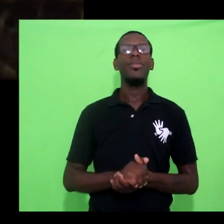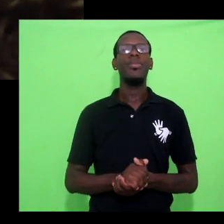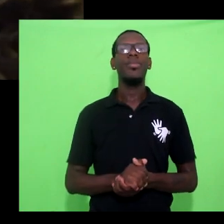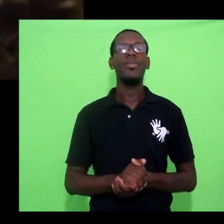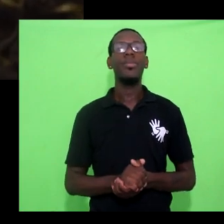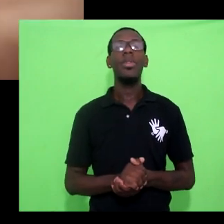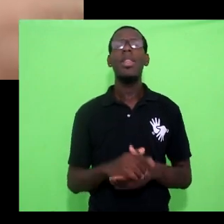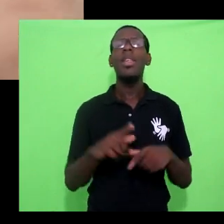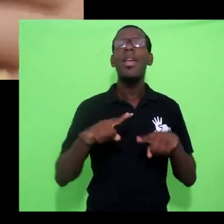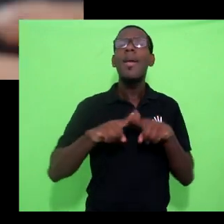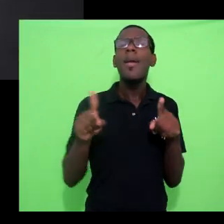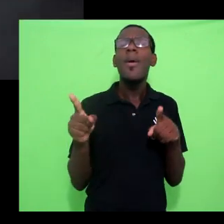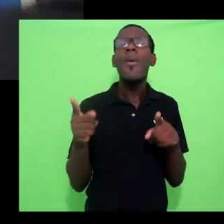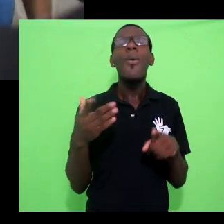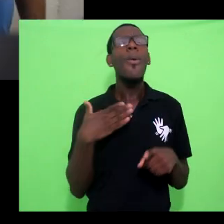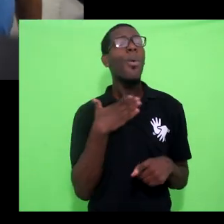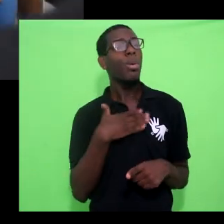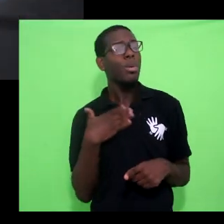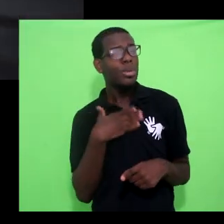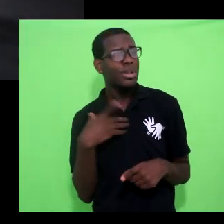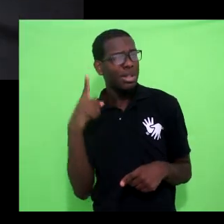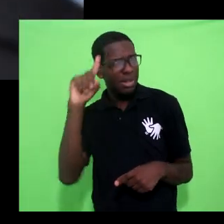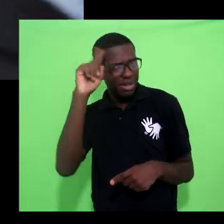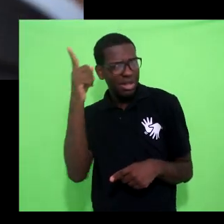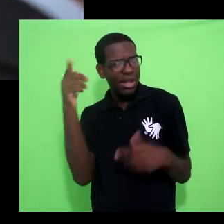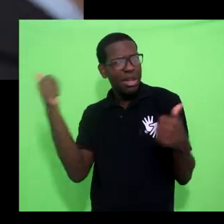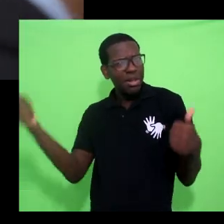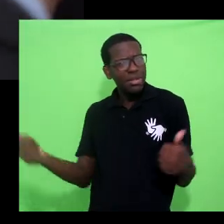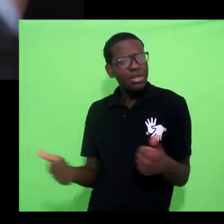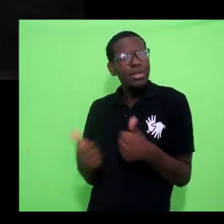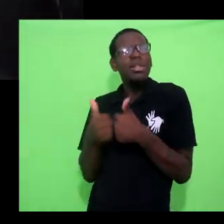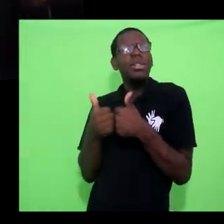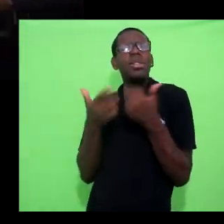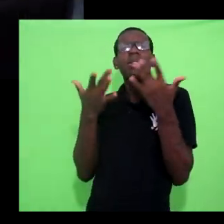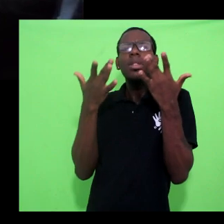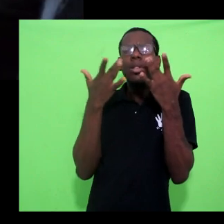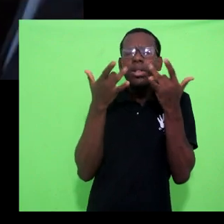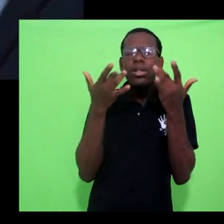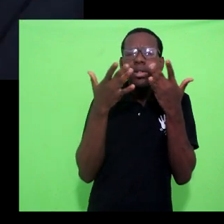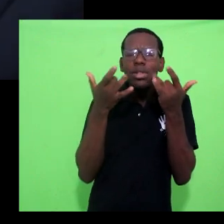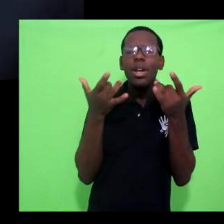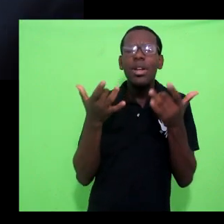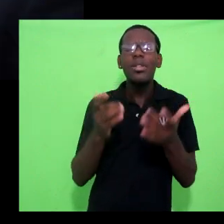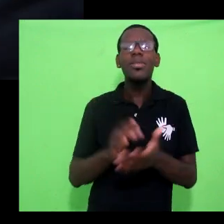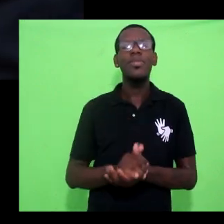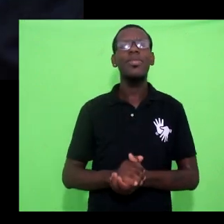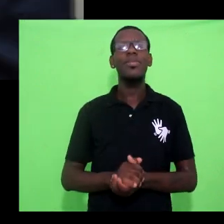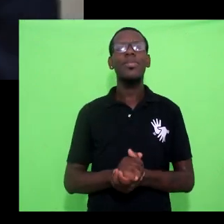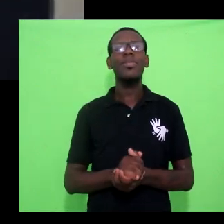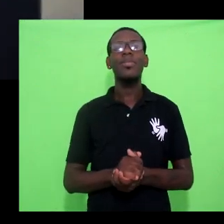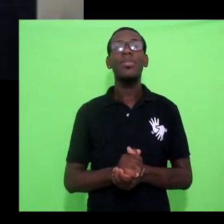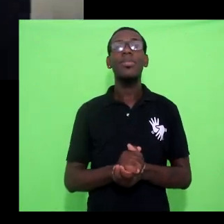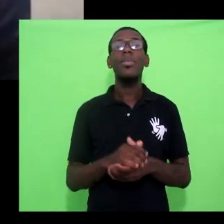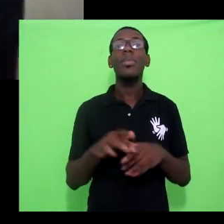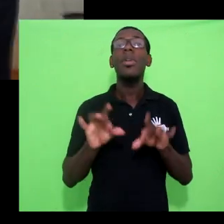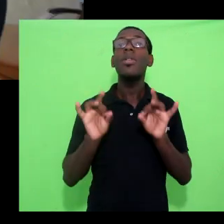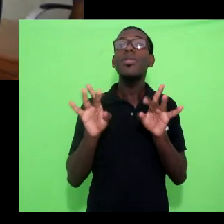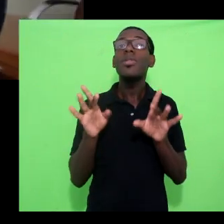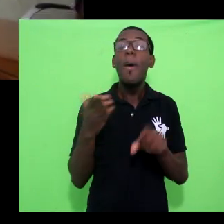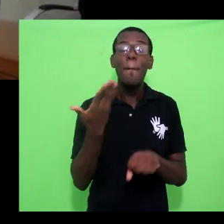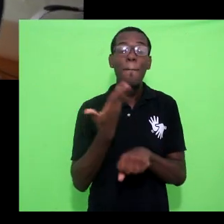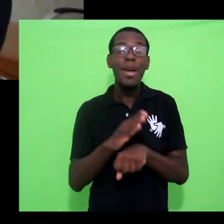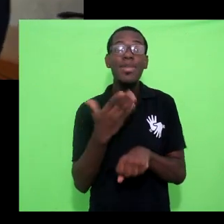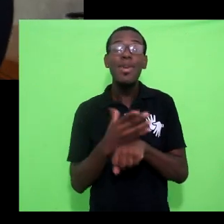Falou comigo, eu gostei da ideia. Eu me associei ao Teatro do Estudante Iguaçuano. eu só participei de uma